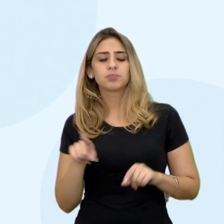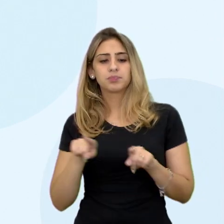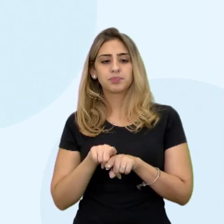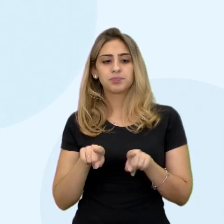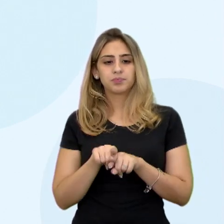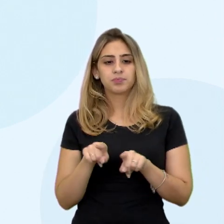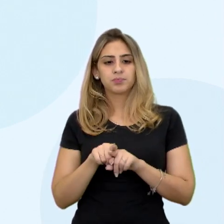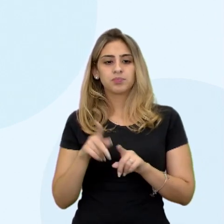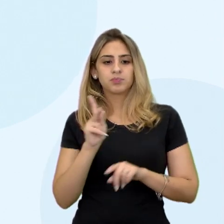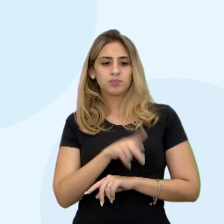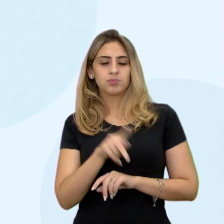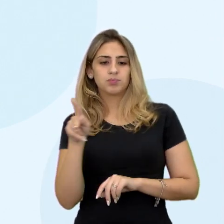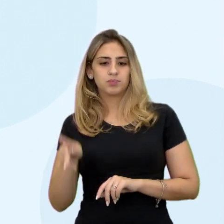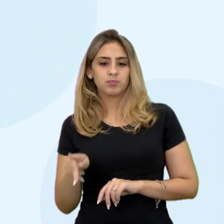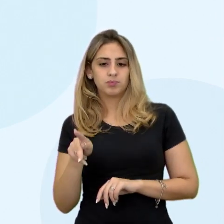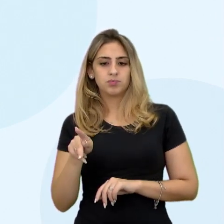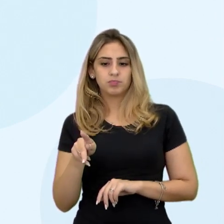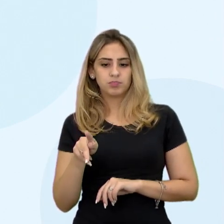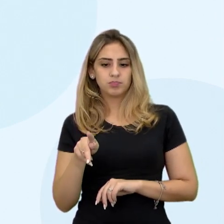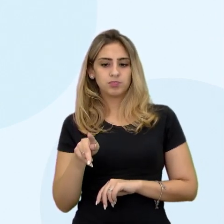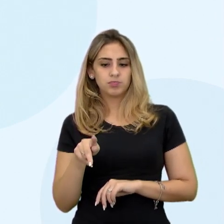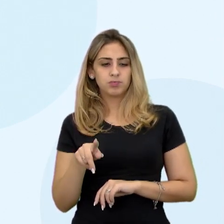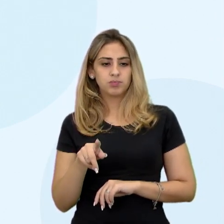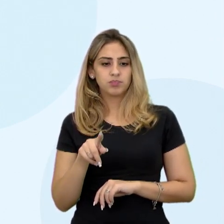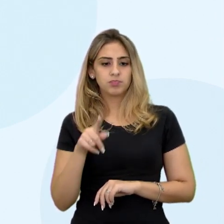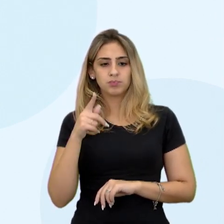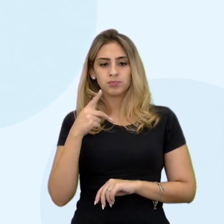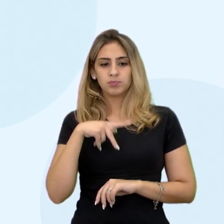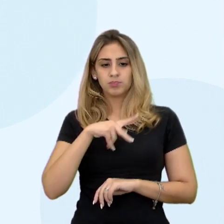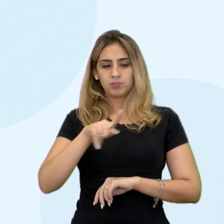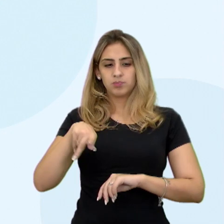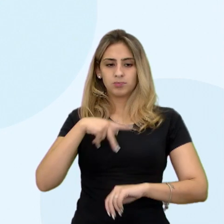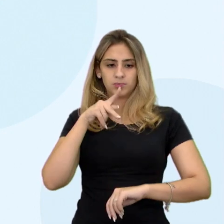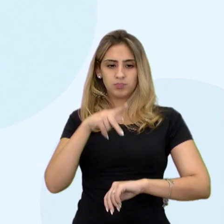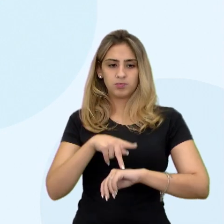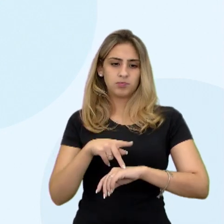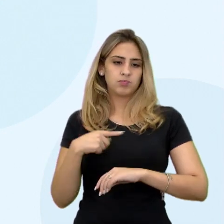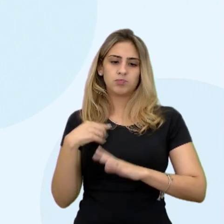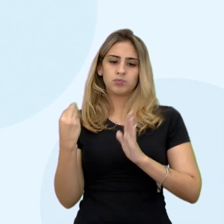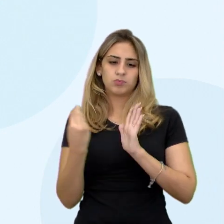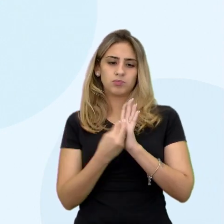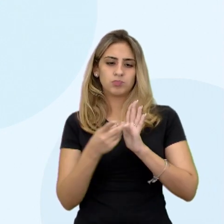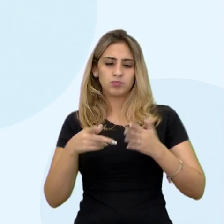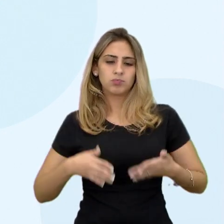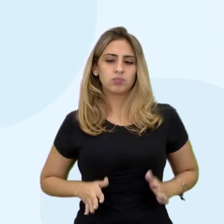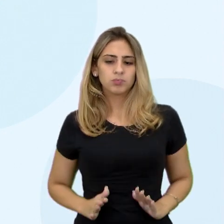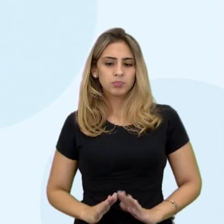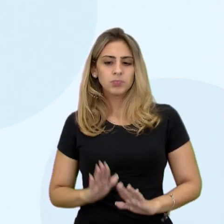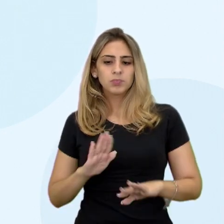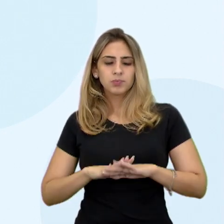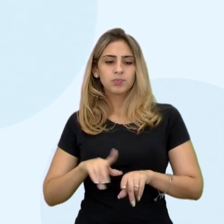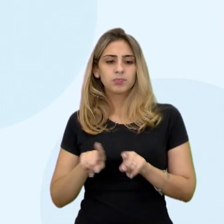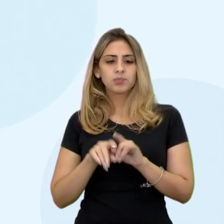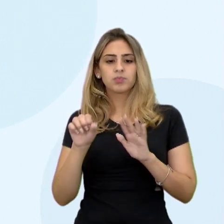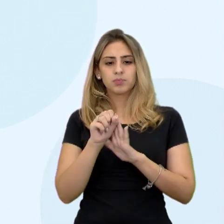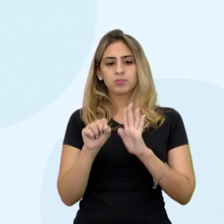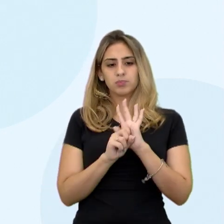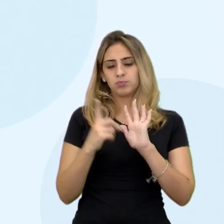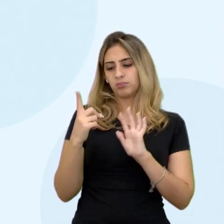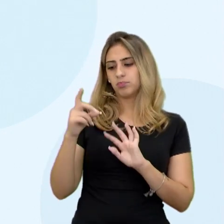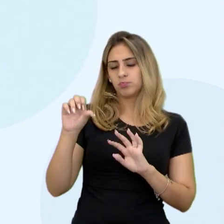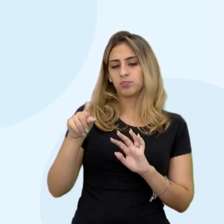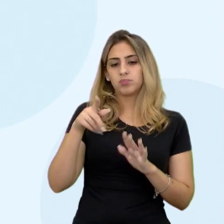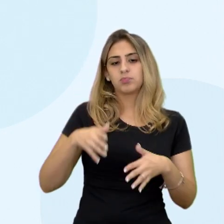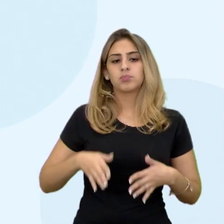né, um professor, né? Só que ele foi de Paris. A gente não colocou a data de nascimento dele, mas ele também é do século XIX.